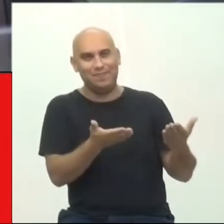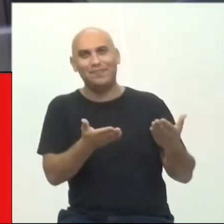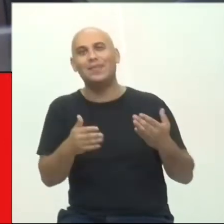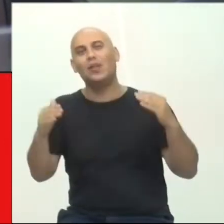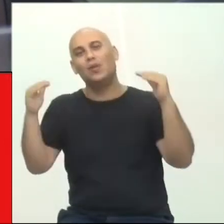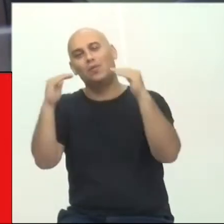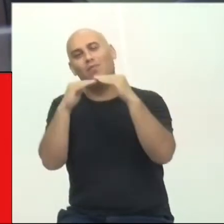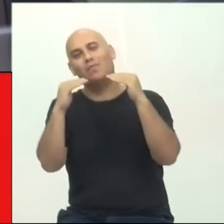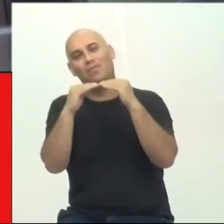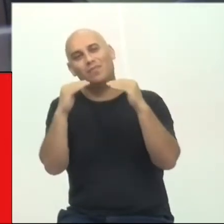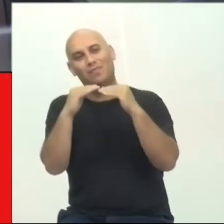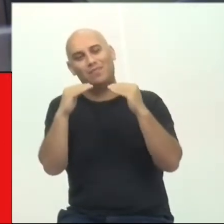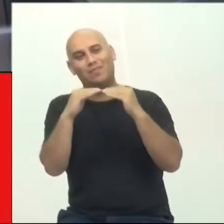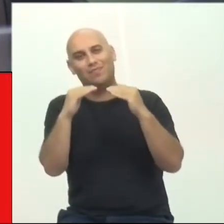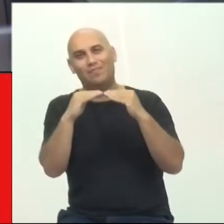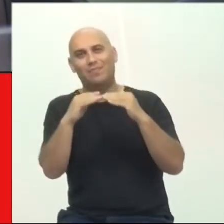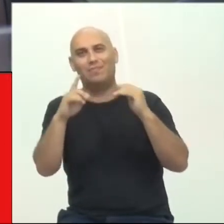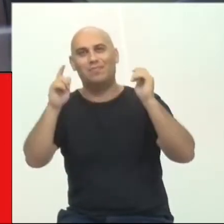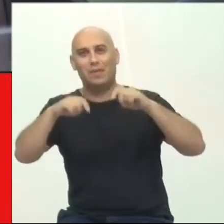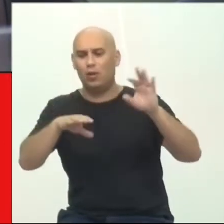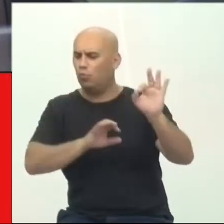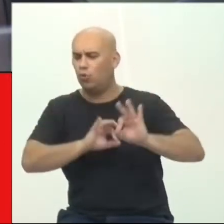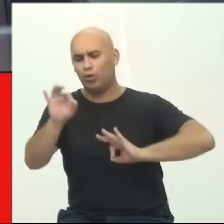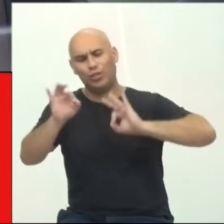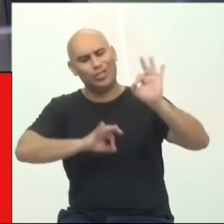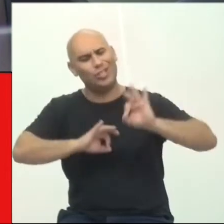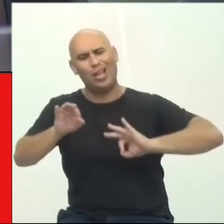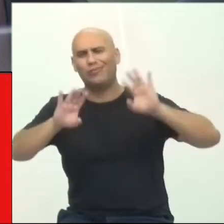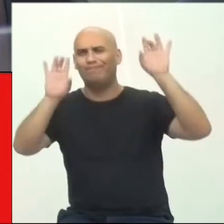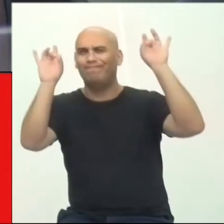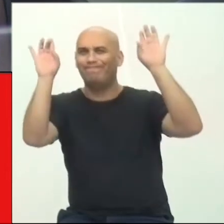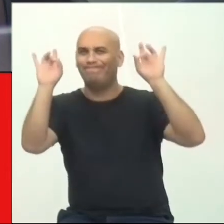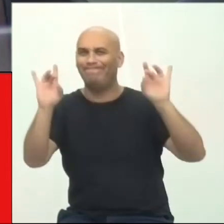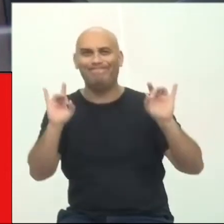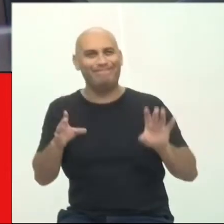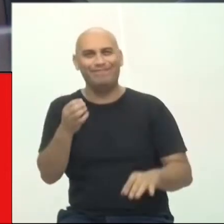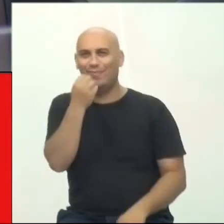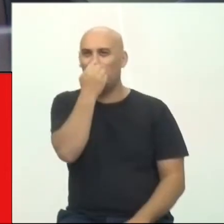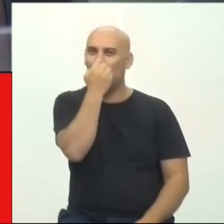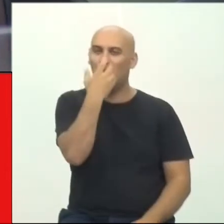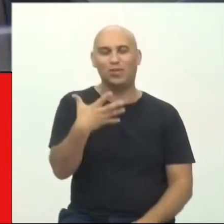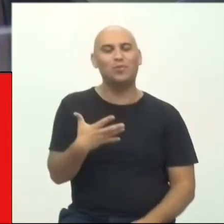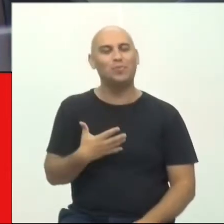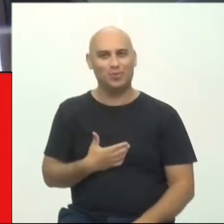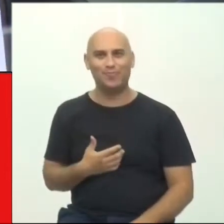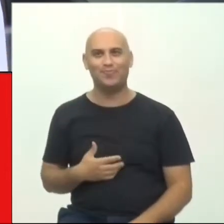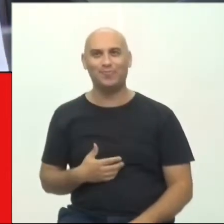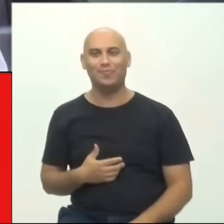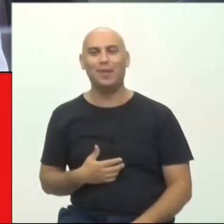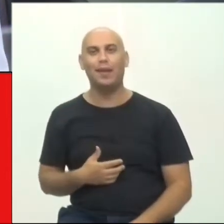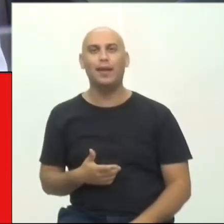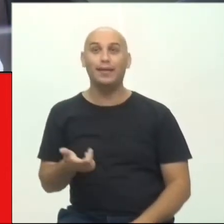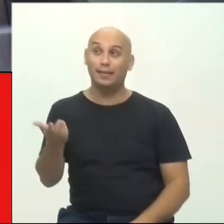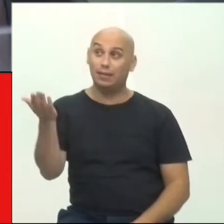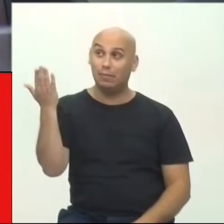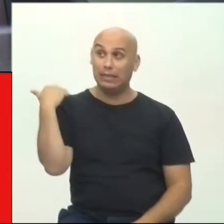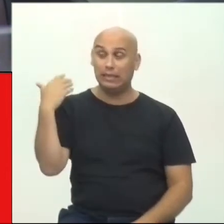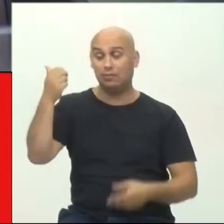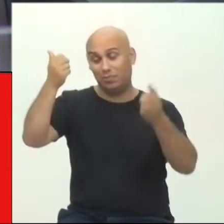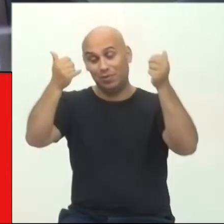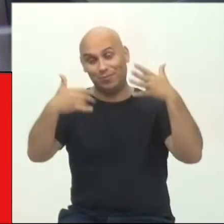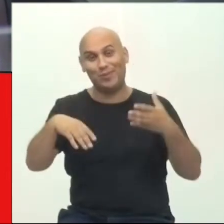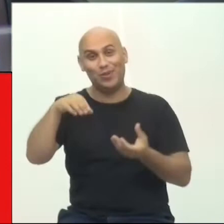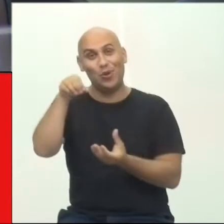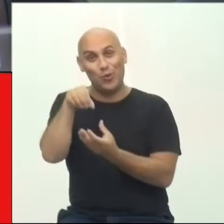dizer que estou convencido do projeto, acho um projeto fantástico, né, com as colocações feitas já aquele dia lá e hoje fazendo o complemento